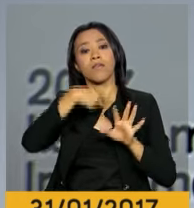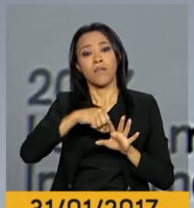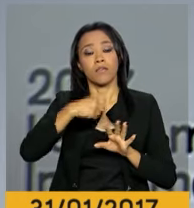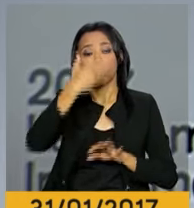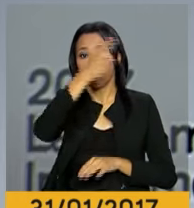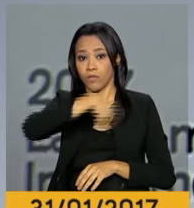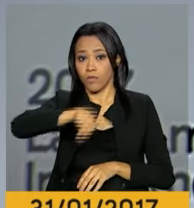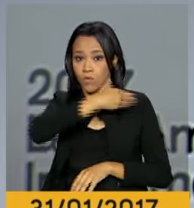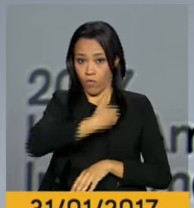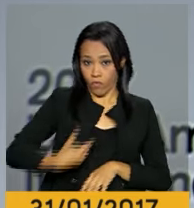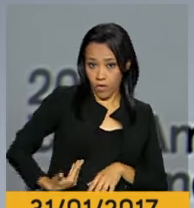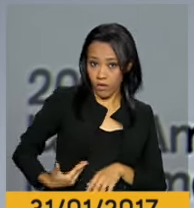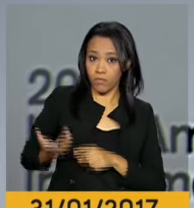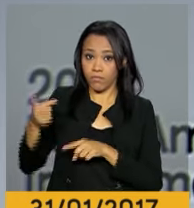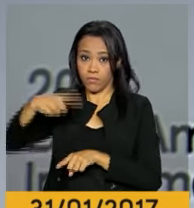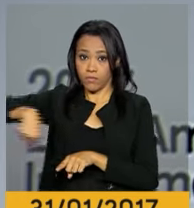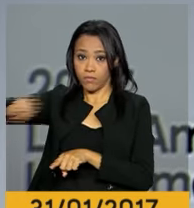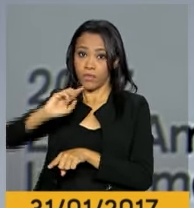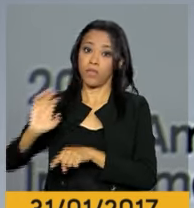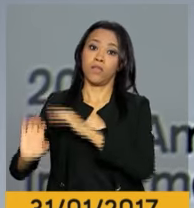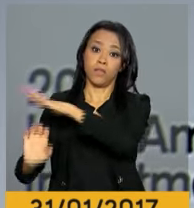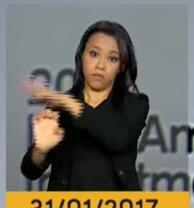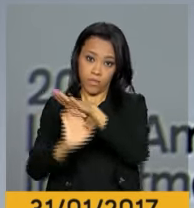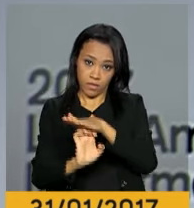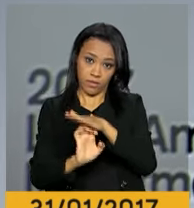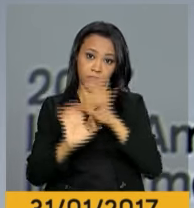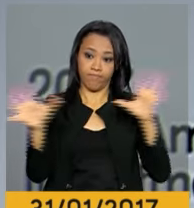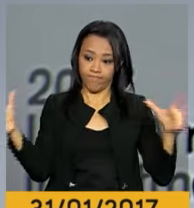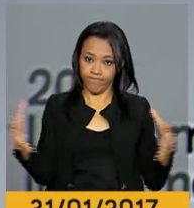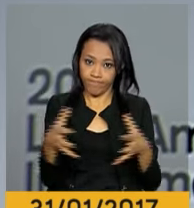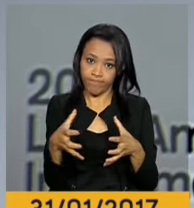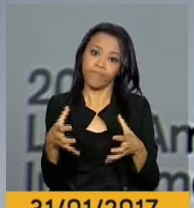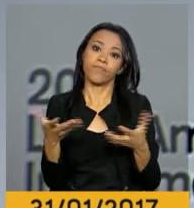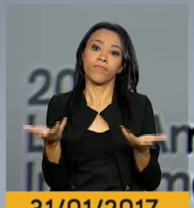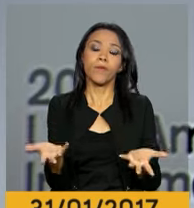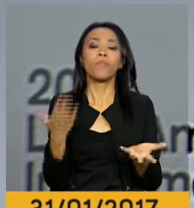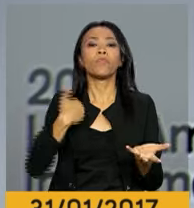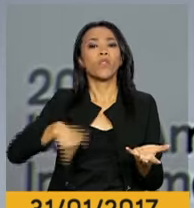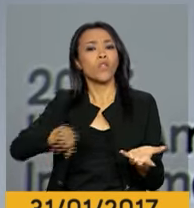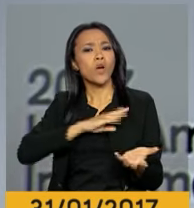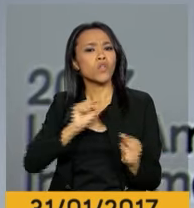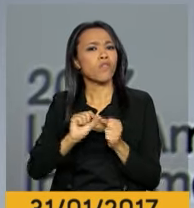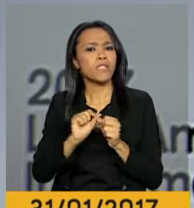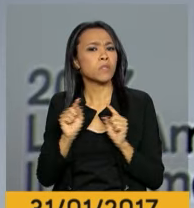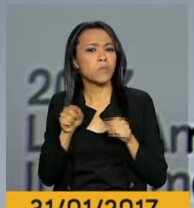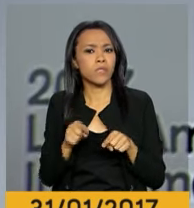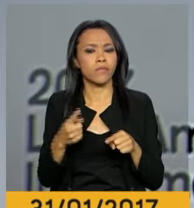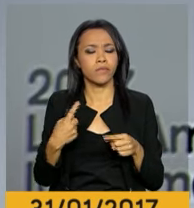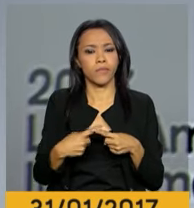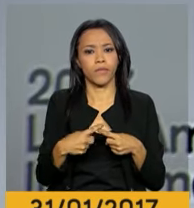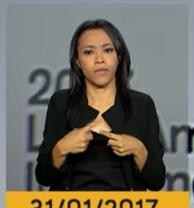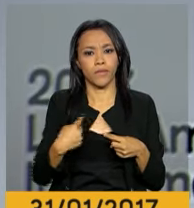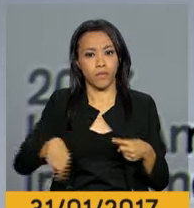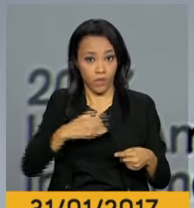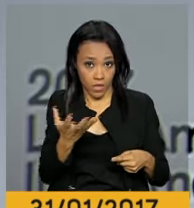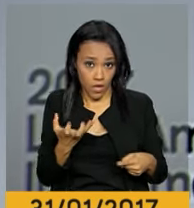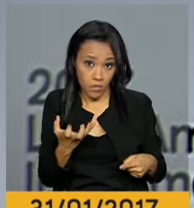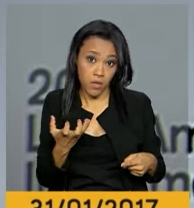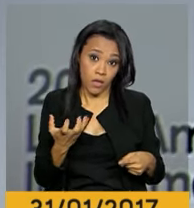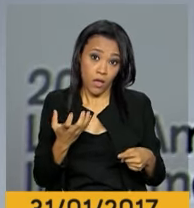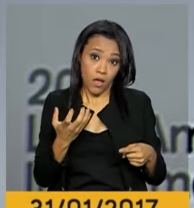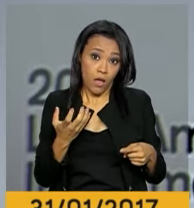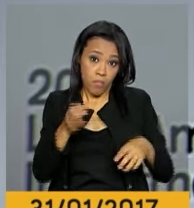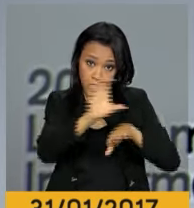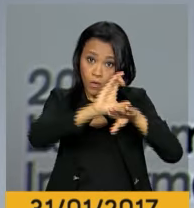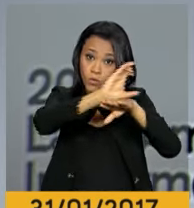iniciativa privada e olhe eu saliento o seguinte nós não estamos fazendo isso porque nós queremos é porque a Constituição